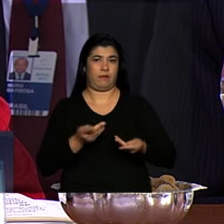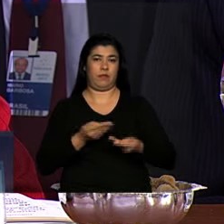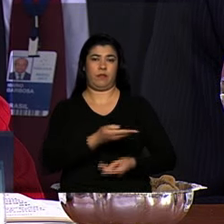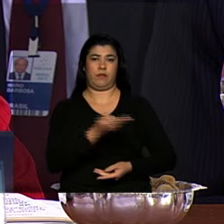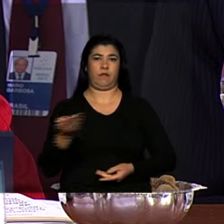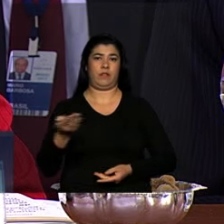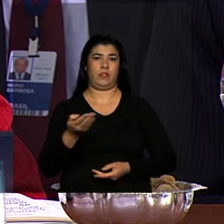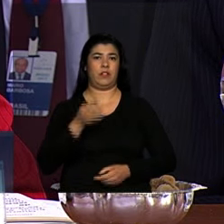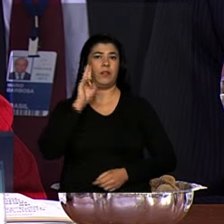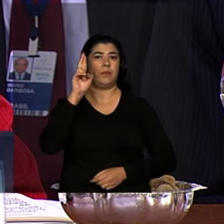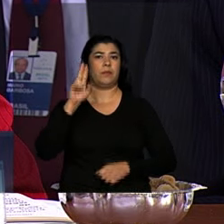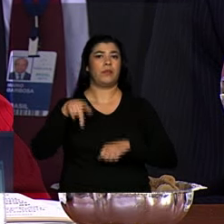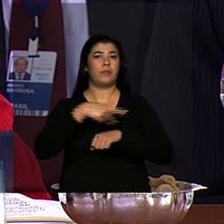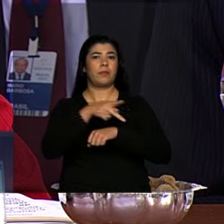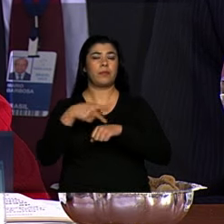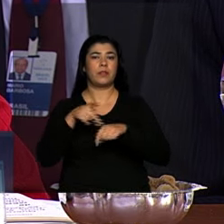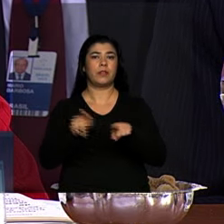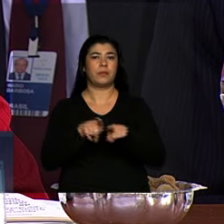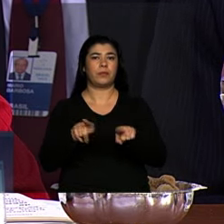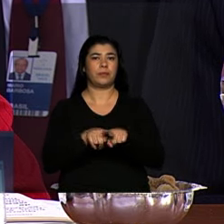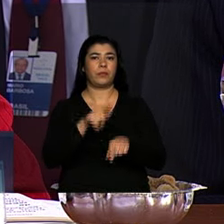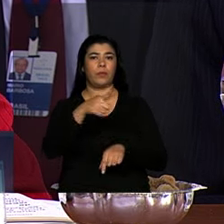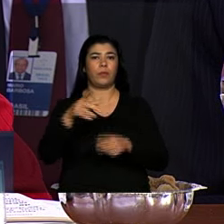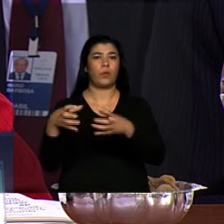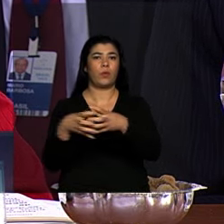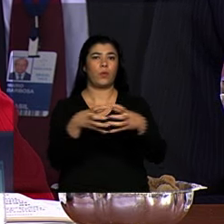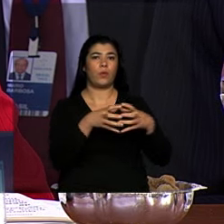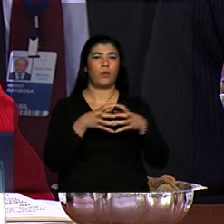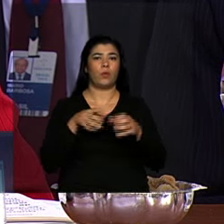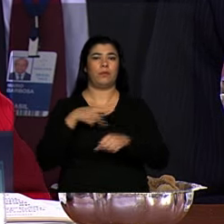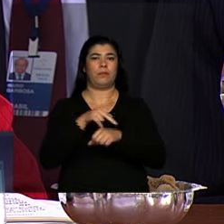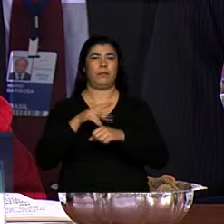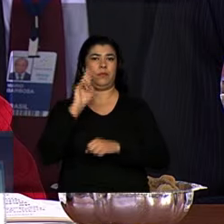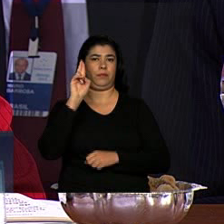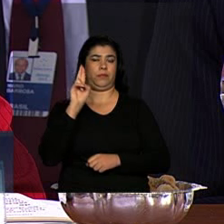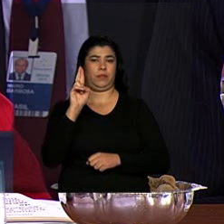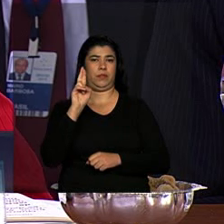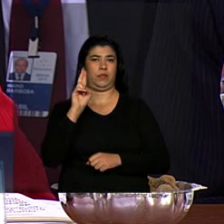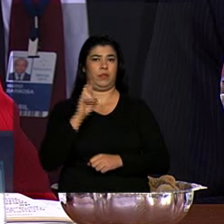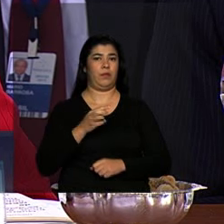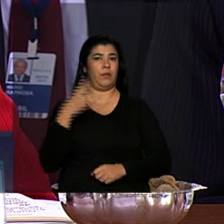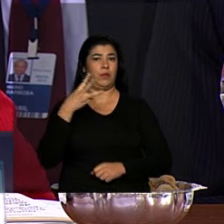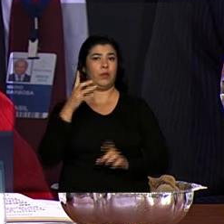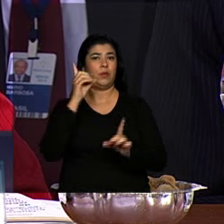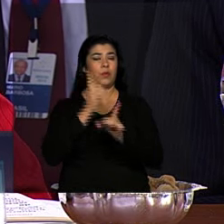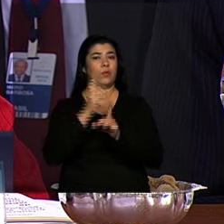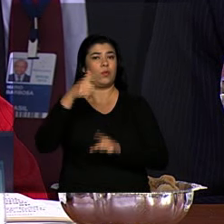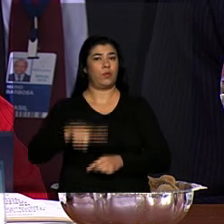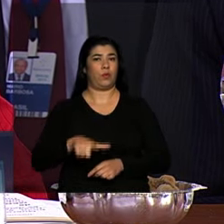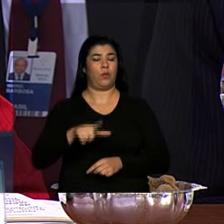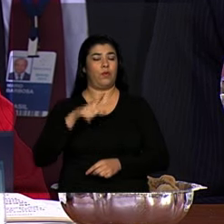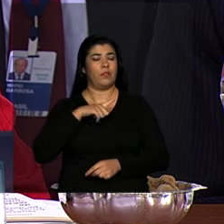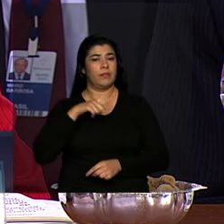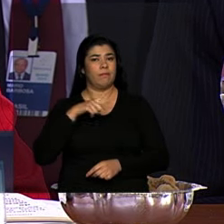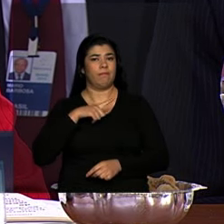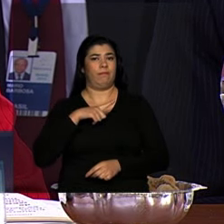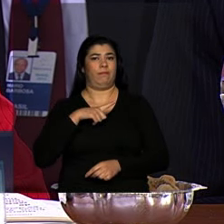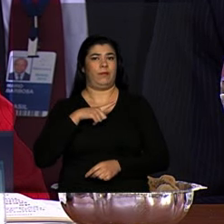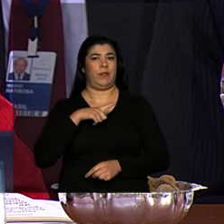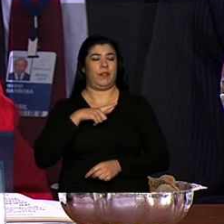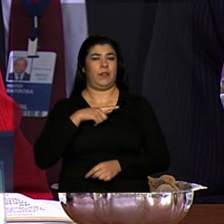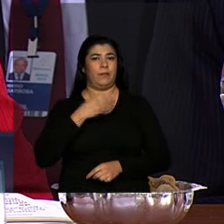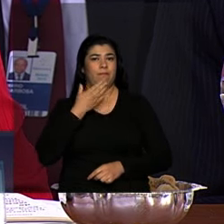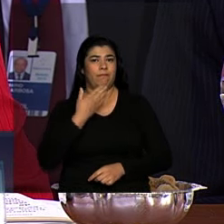Estado e às delegações aqui presentes. Pela terceira vez, tenho o privilégio